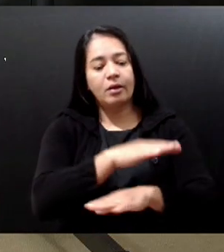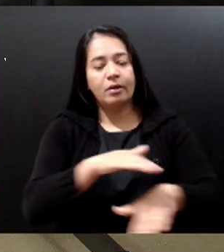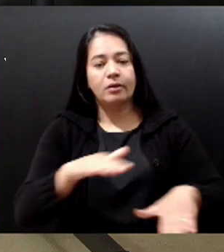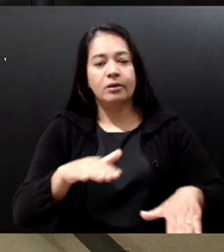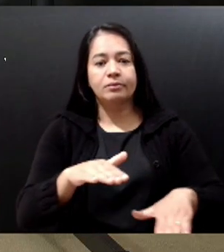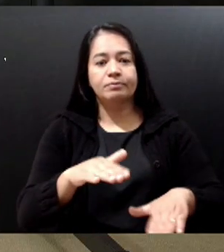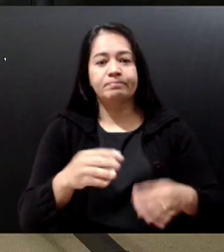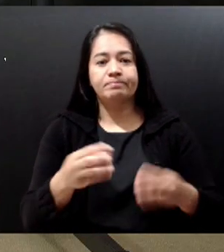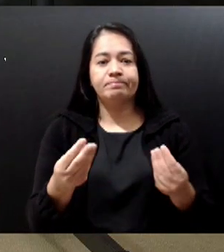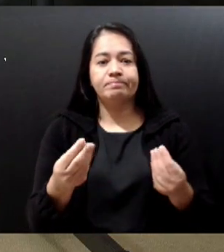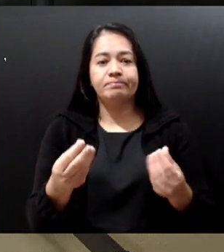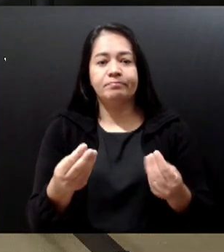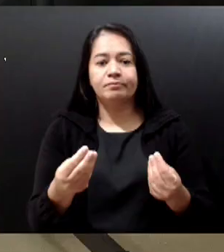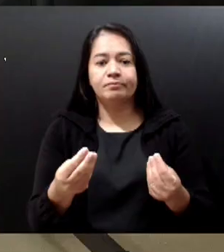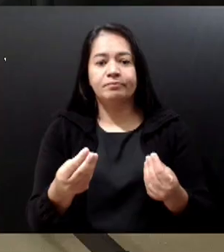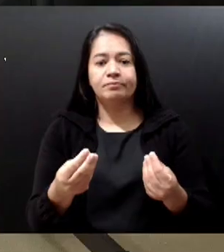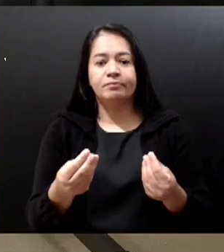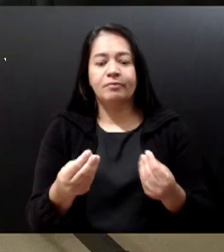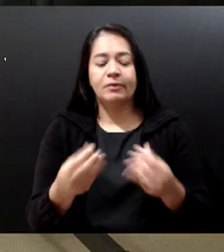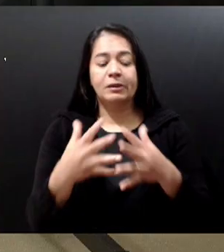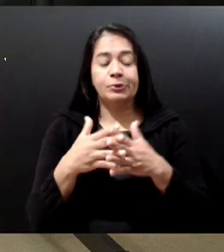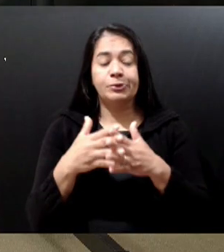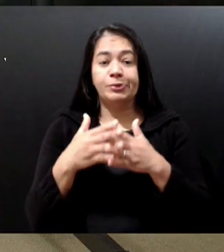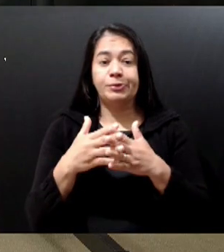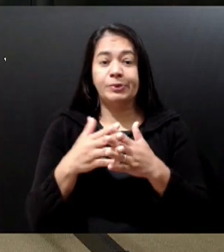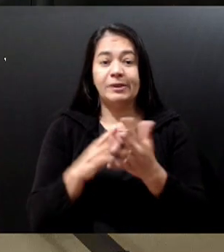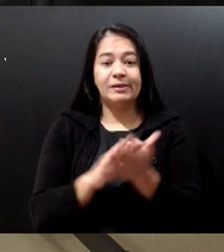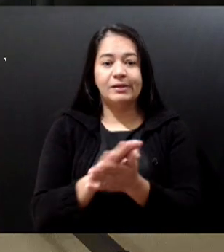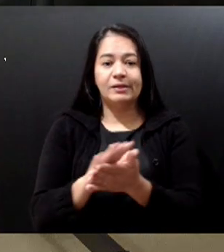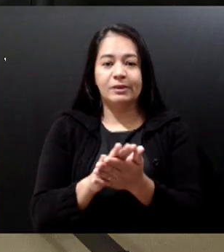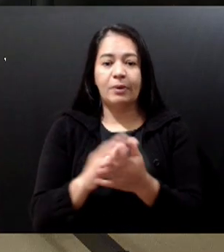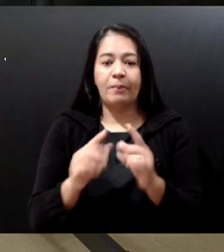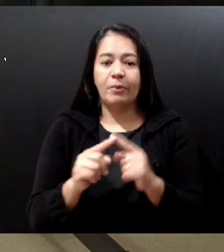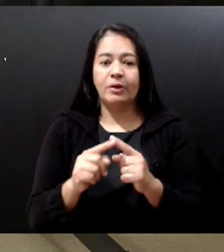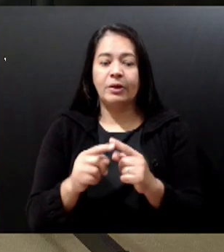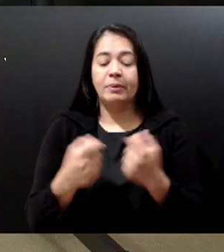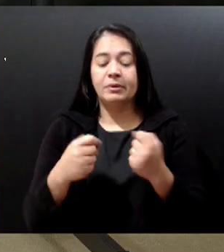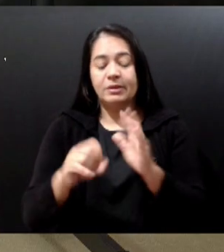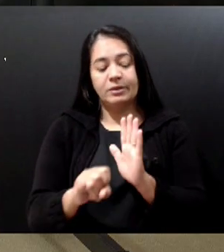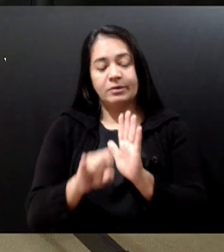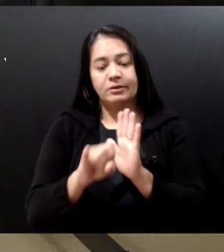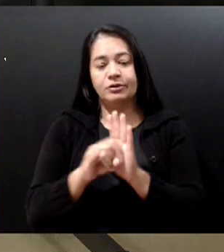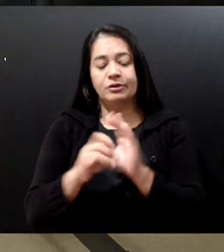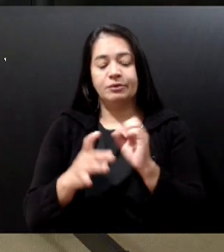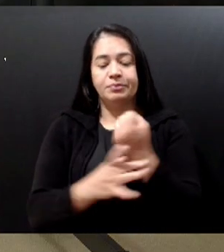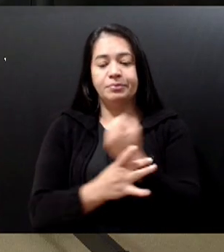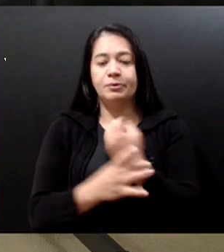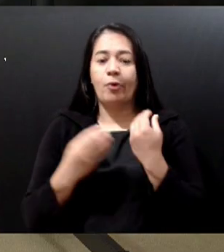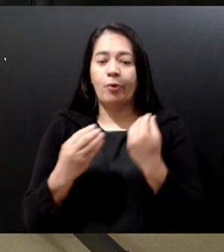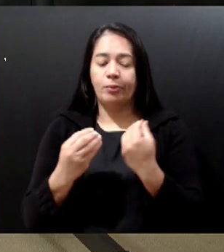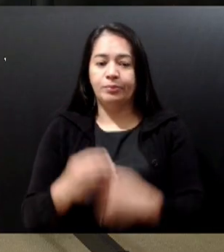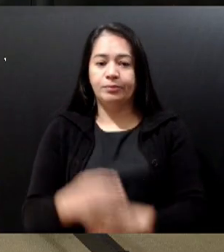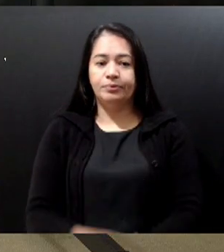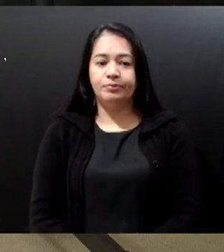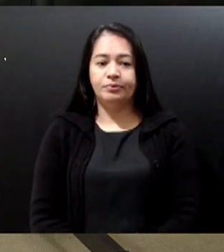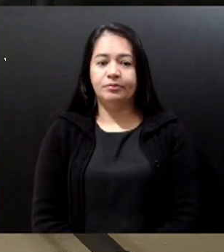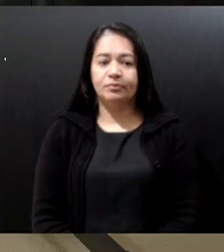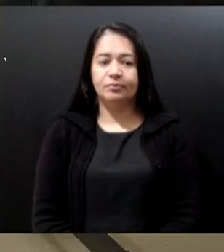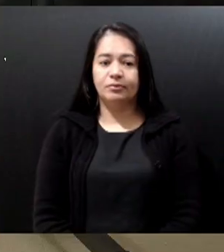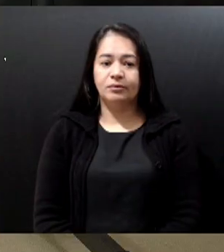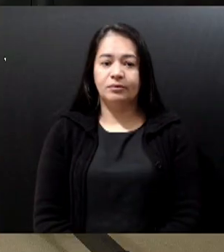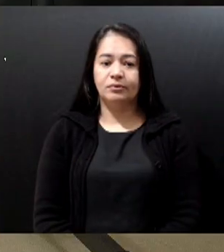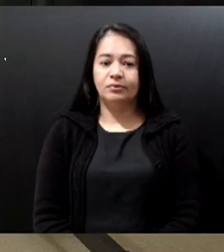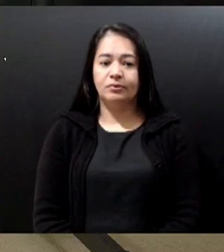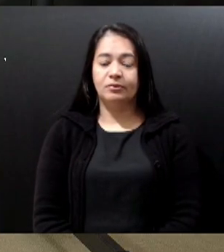uma confusão e tenha aí a sua identidade garantida. Você fala da identidade quando ela está, por exemplo, dentro de uma